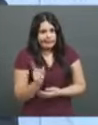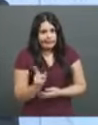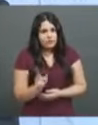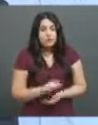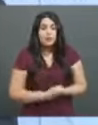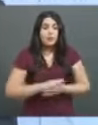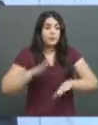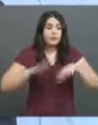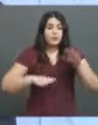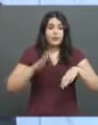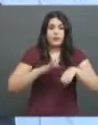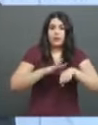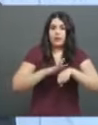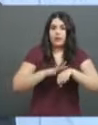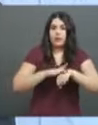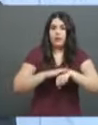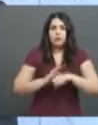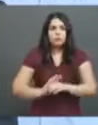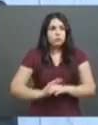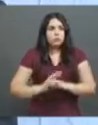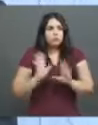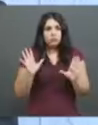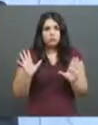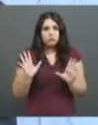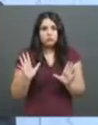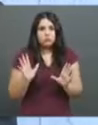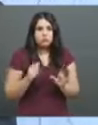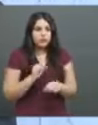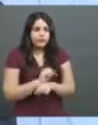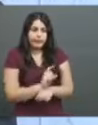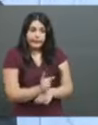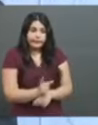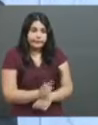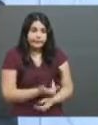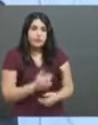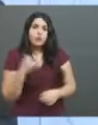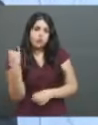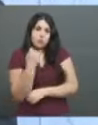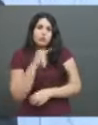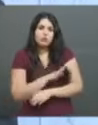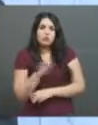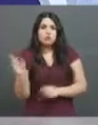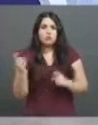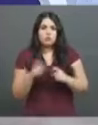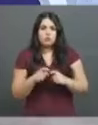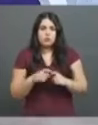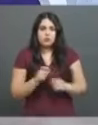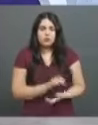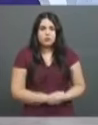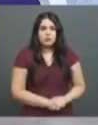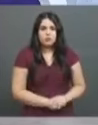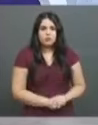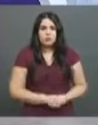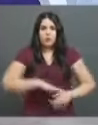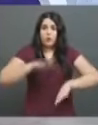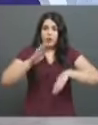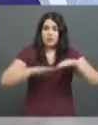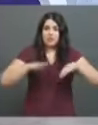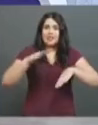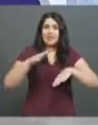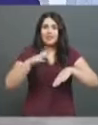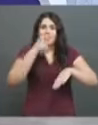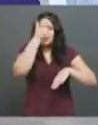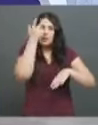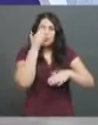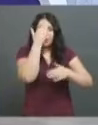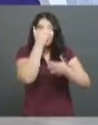coisas acontecem a hora que a gente menos espera. Então é importante ele ir ao médico. Muitas vezes essa mentalidade é socialmente construída,